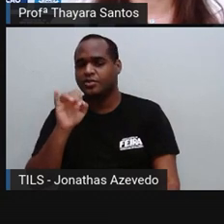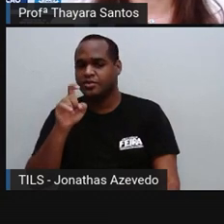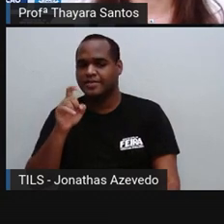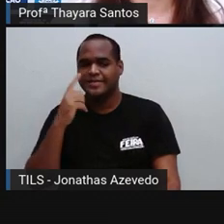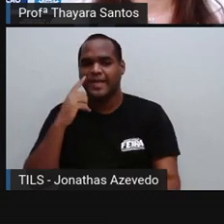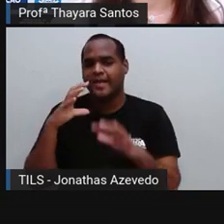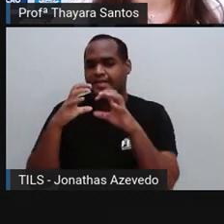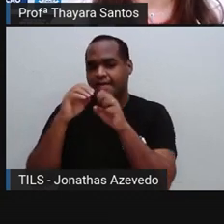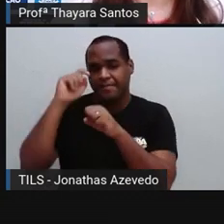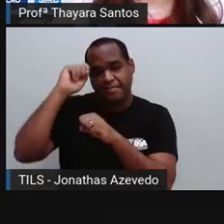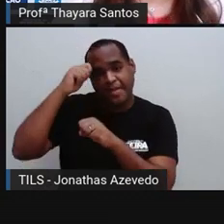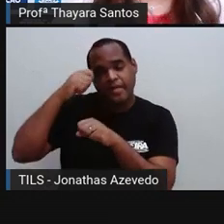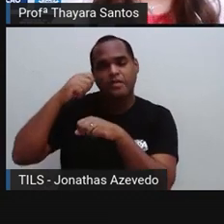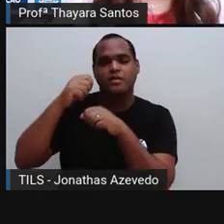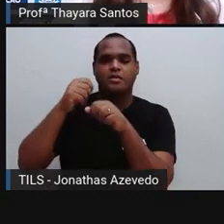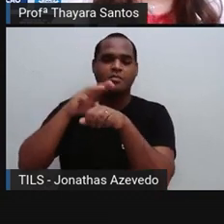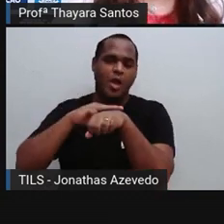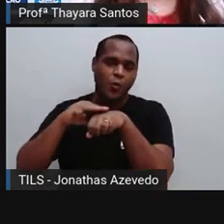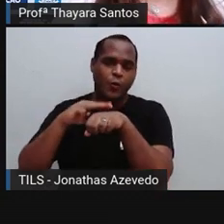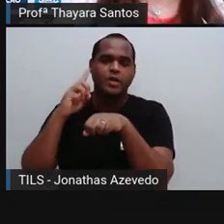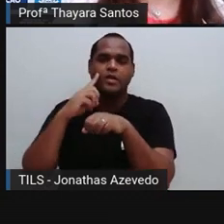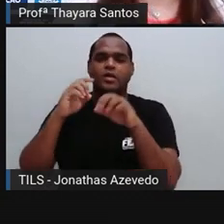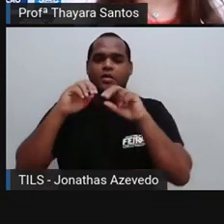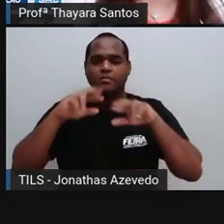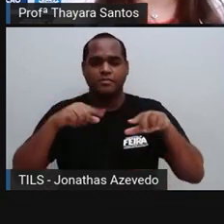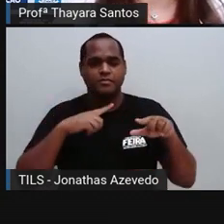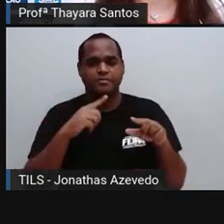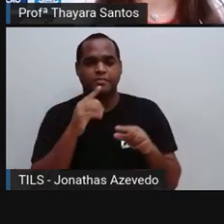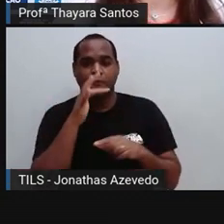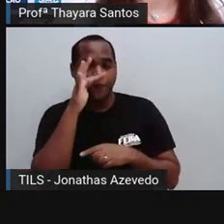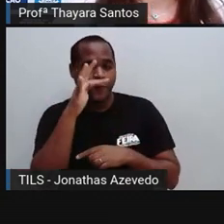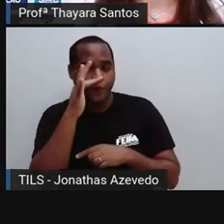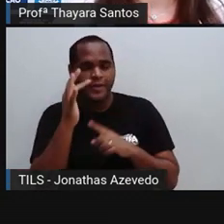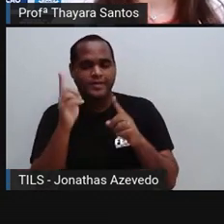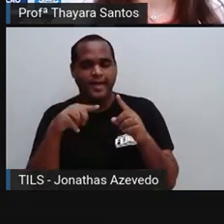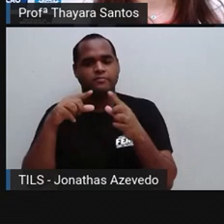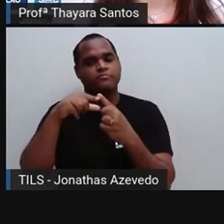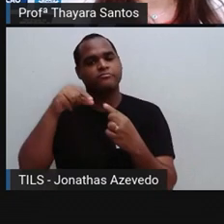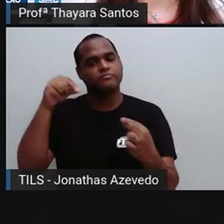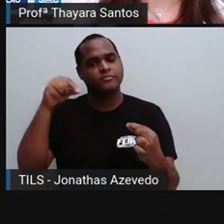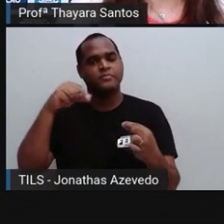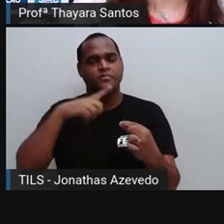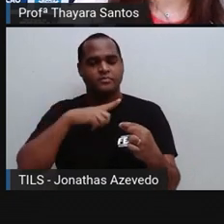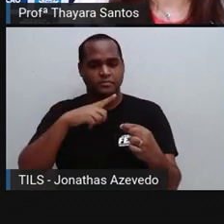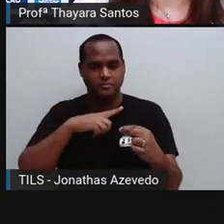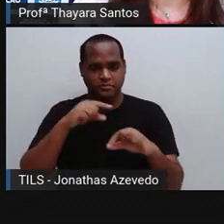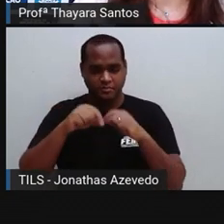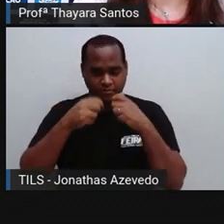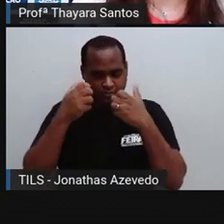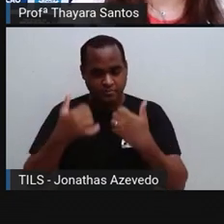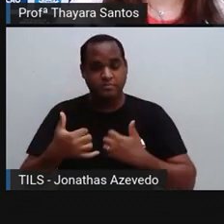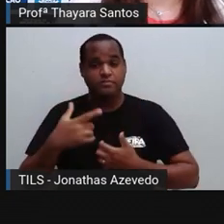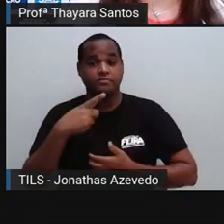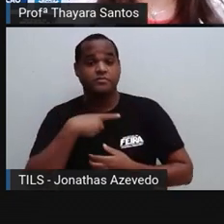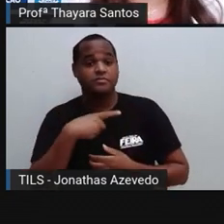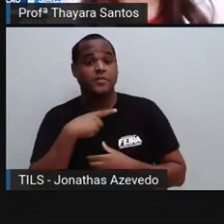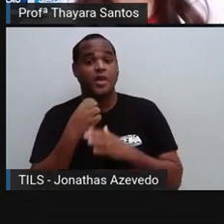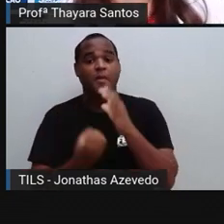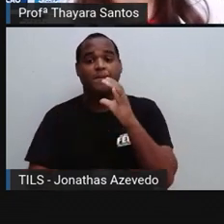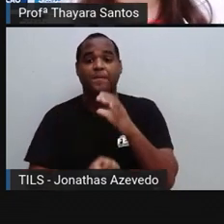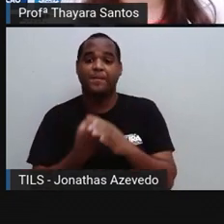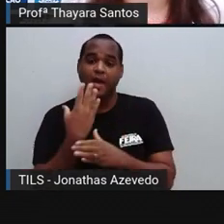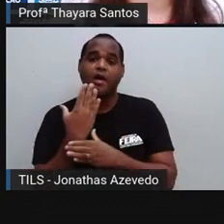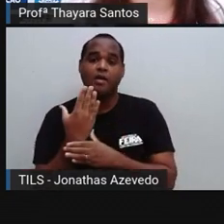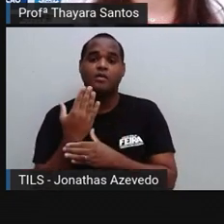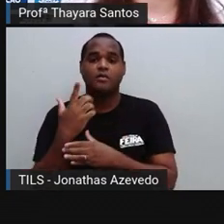seca, preta ou marrom dos brotos que vão estar floridos dessa planta. Então, essa planta ela dá origem tanto à